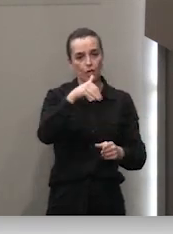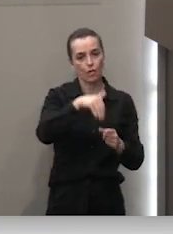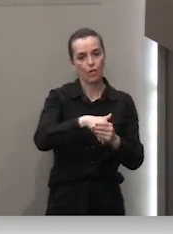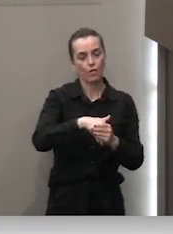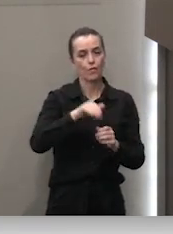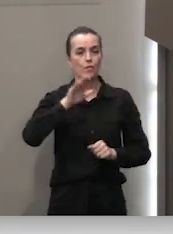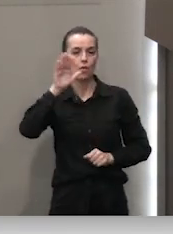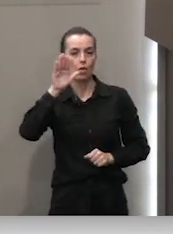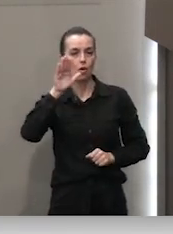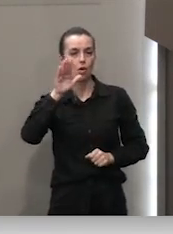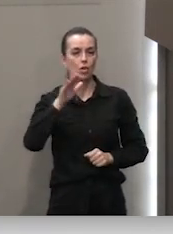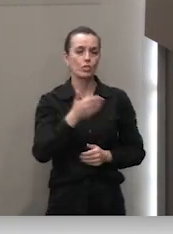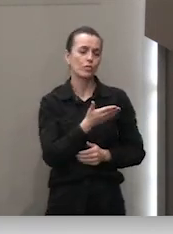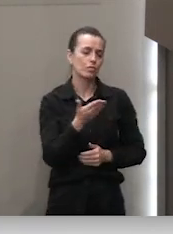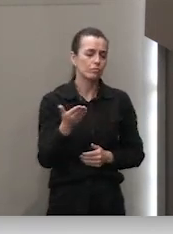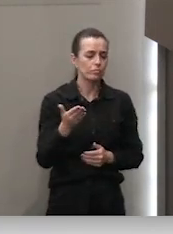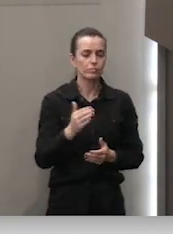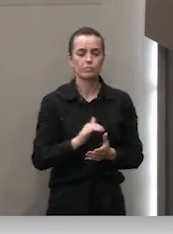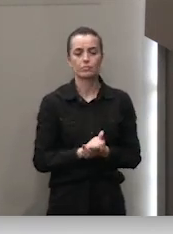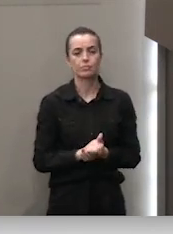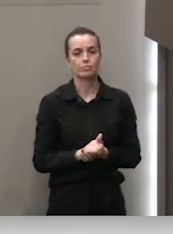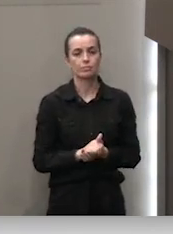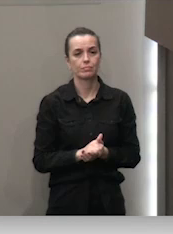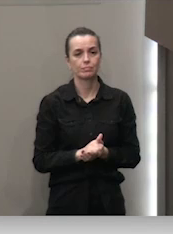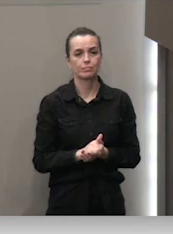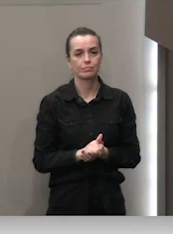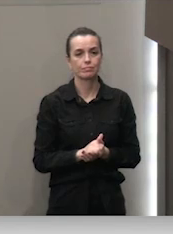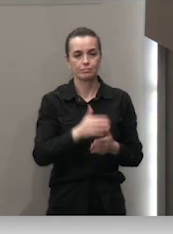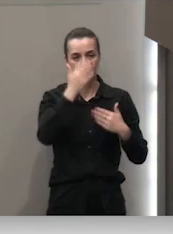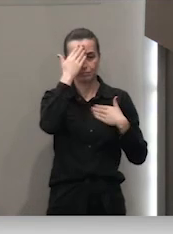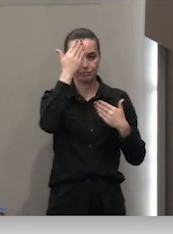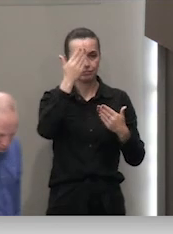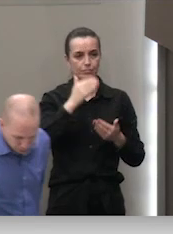candidatos, pré-candidatos. Muito obrigado.